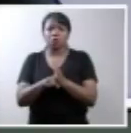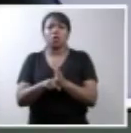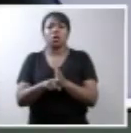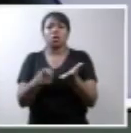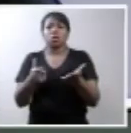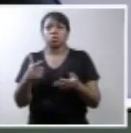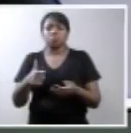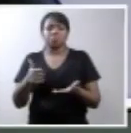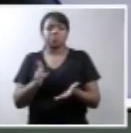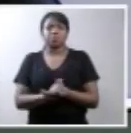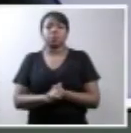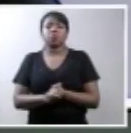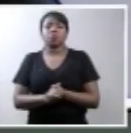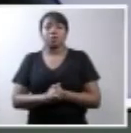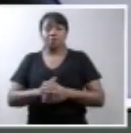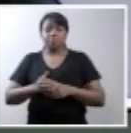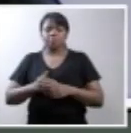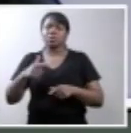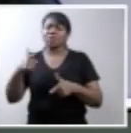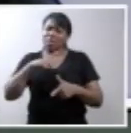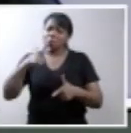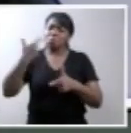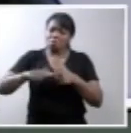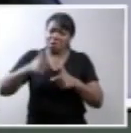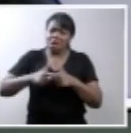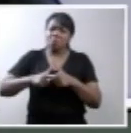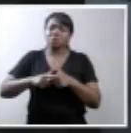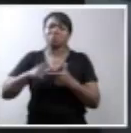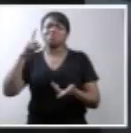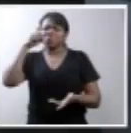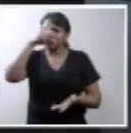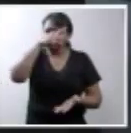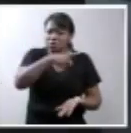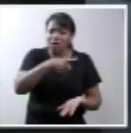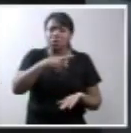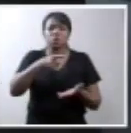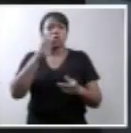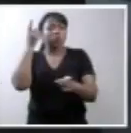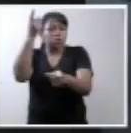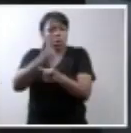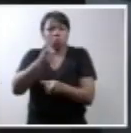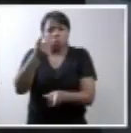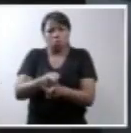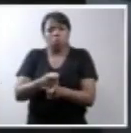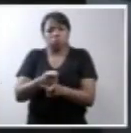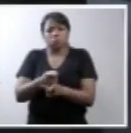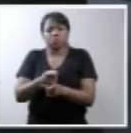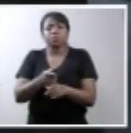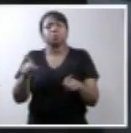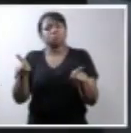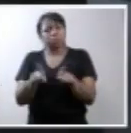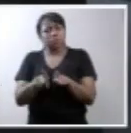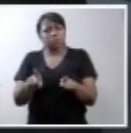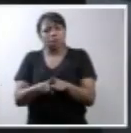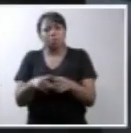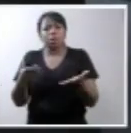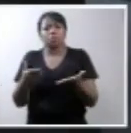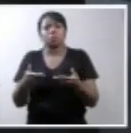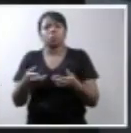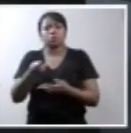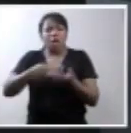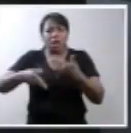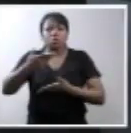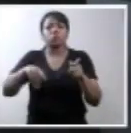cientistas nunca teve uma formação ética e enfrenta consideráveis dificuldades quando obrigada a expressar suas seus próprios princípios